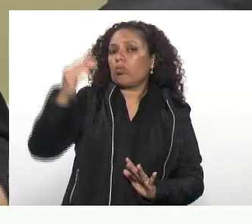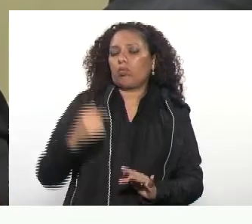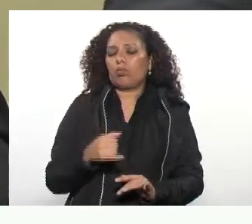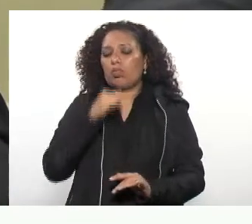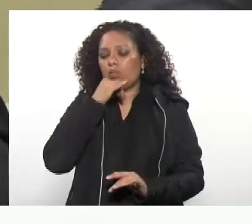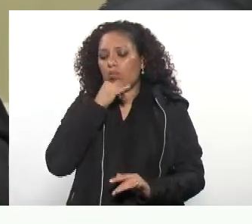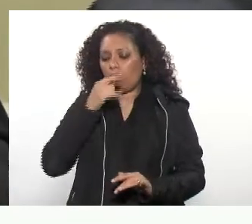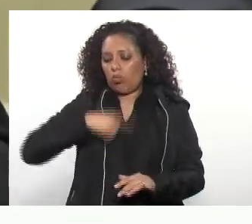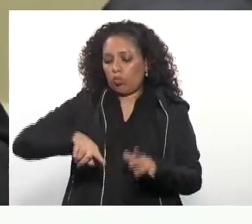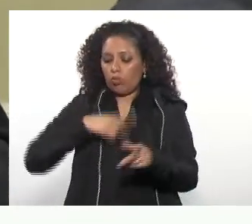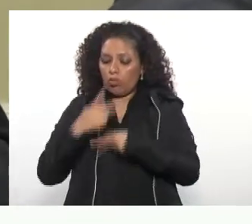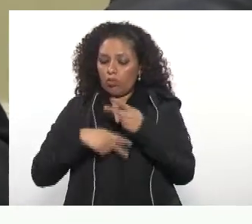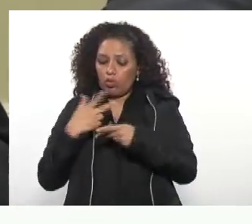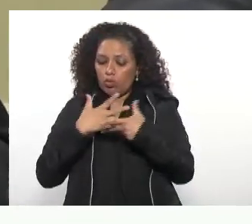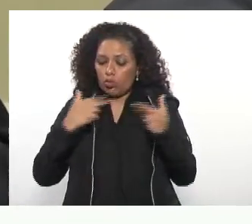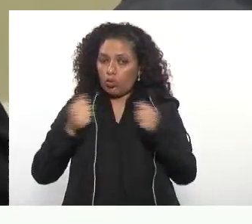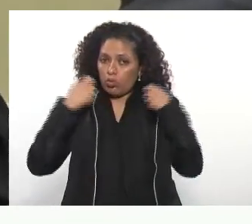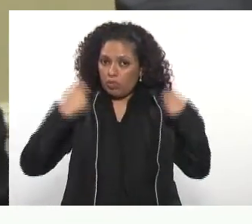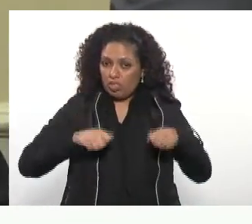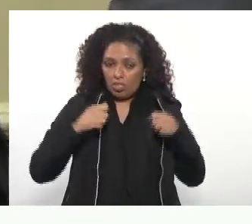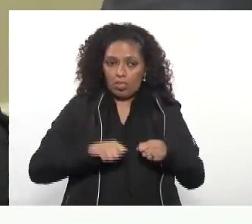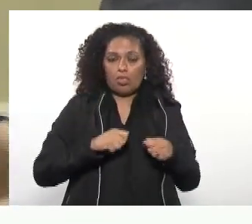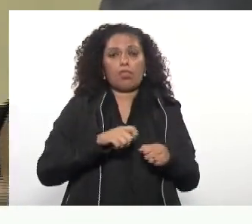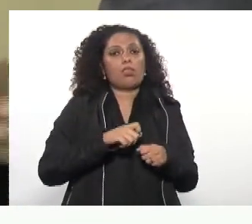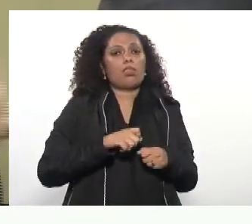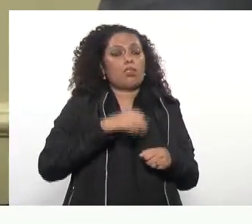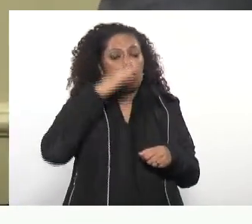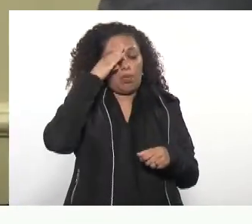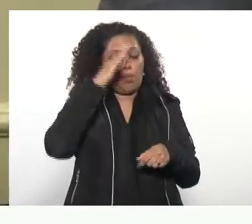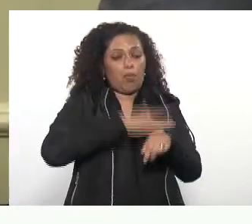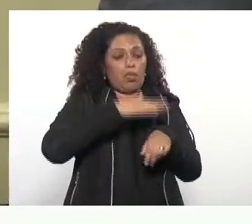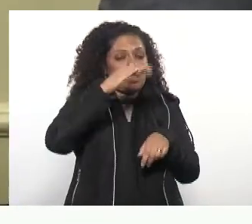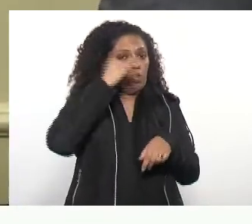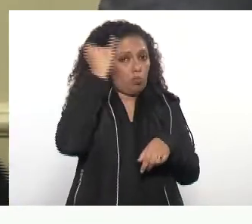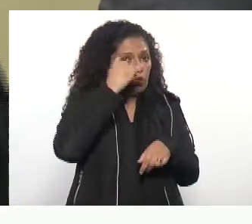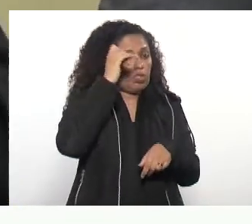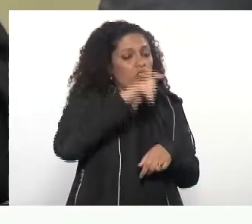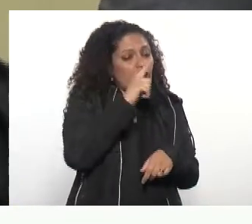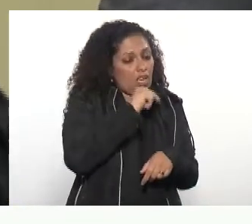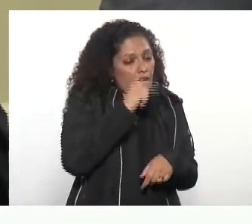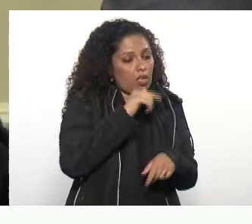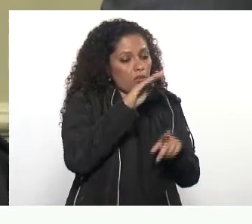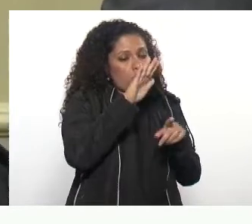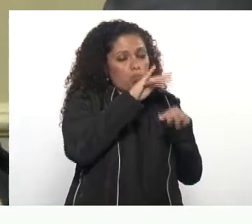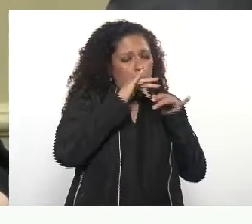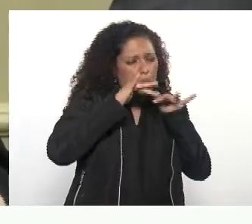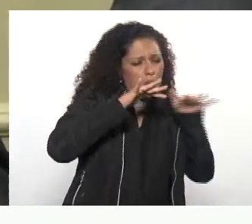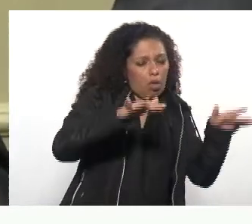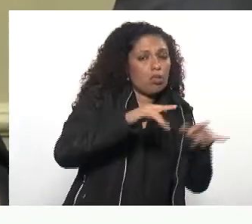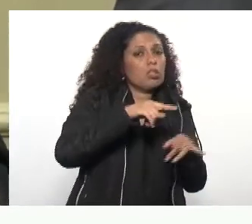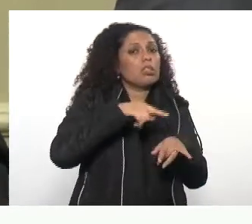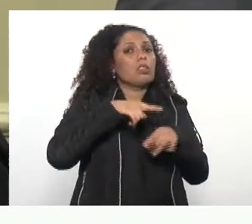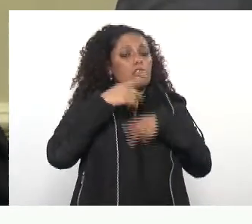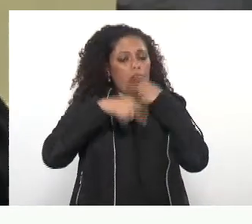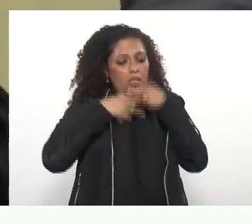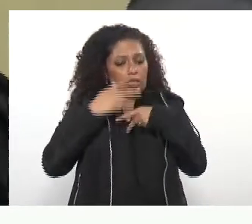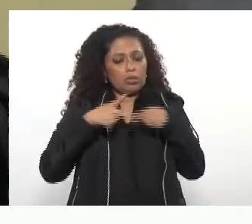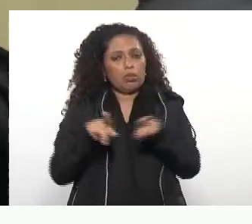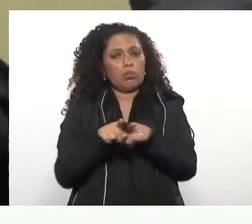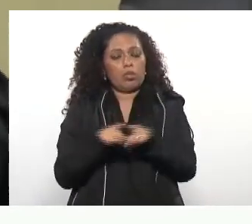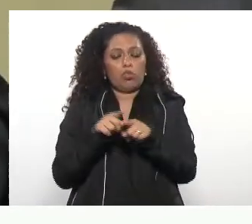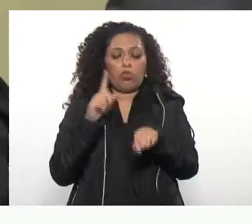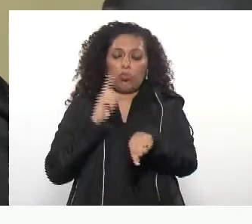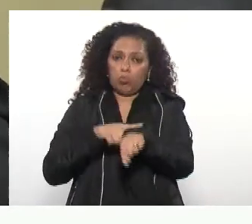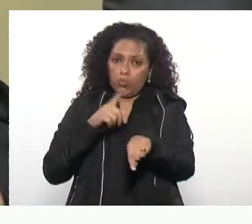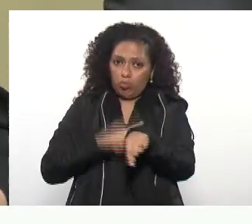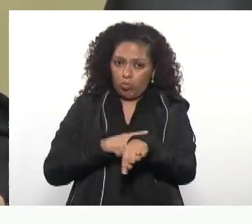Porque nós estamos falando de um serviço essencial que atende a uma coletividade e por um longo período. Então, é preciso